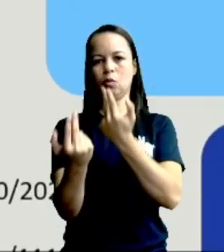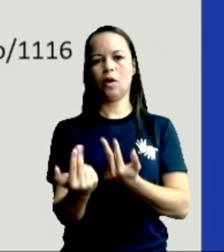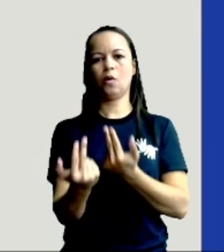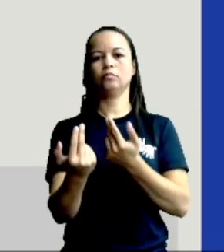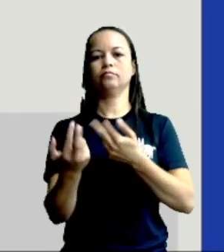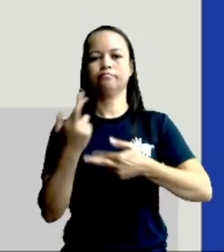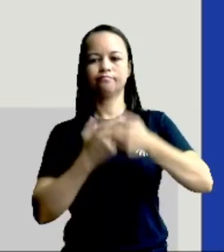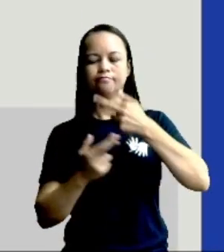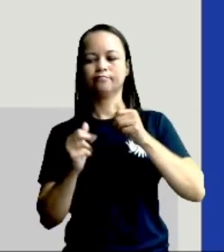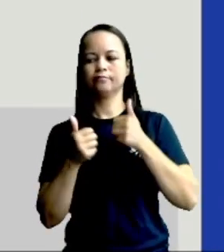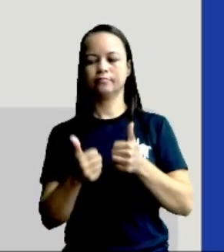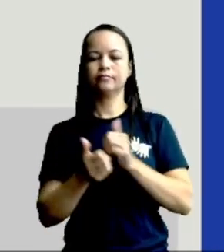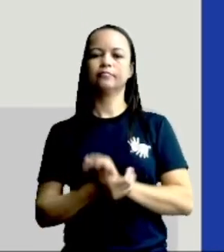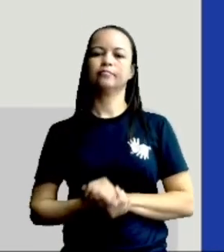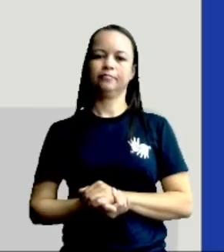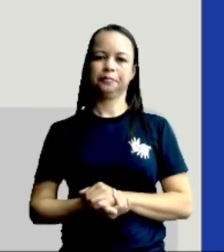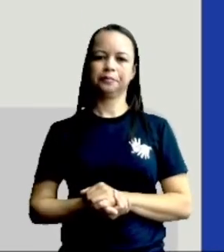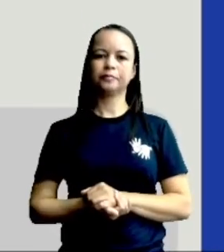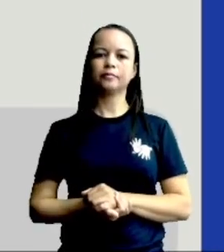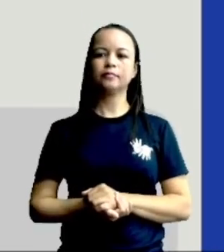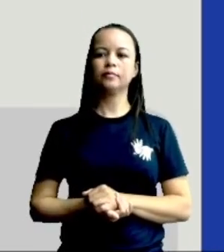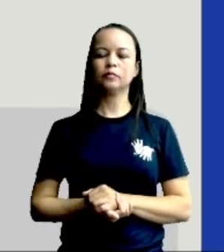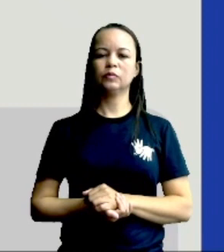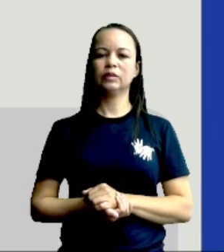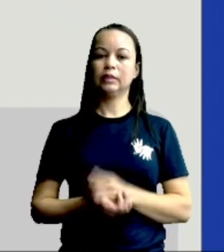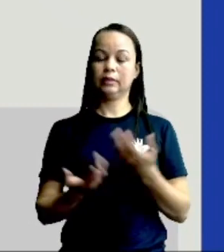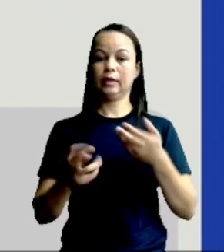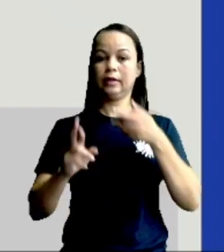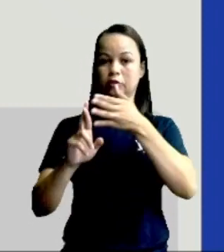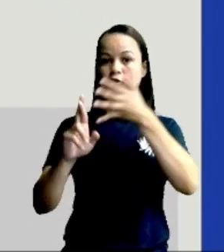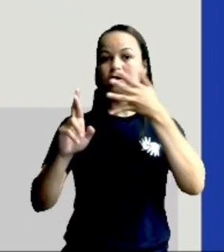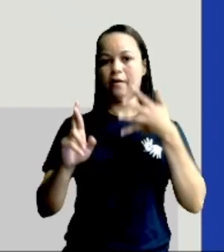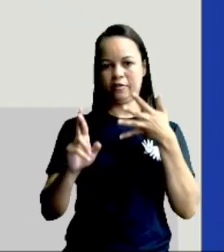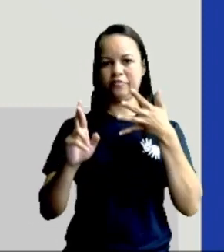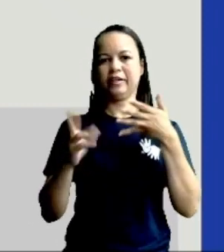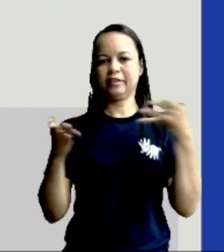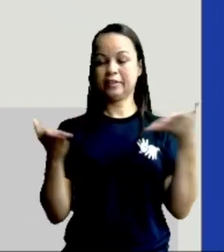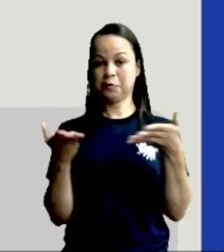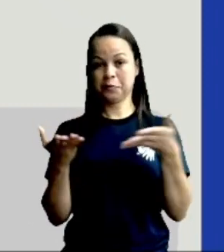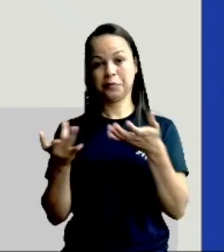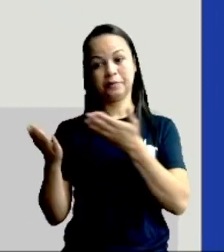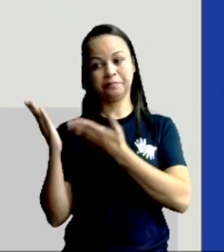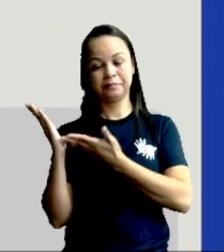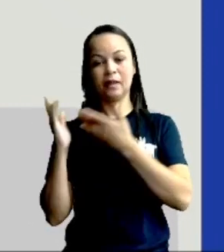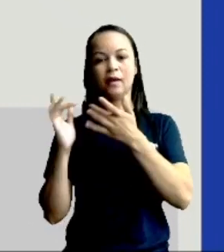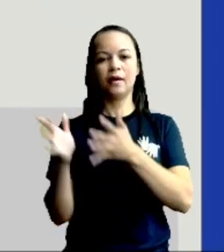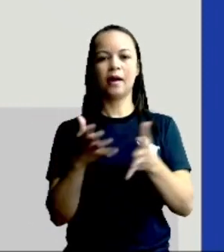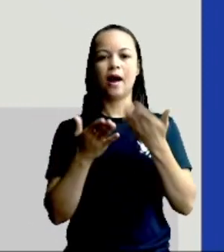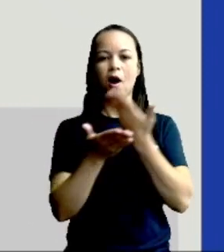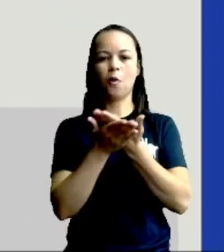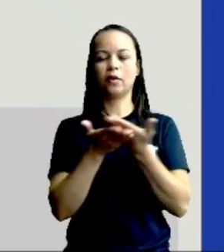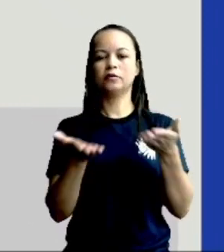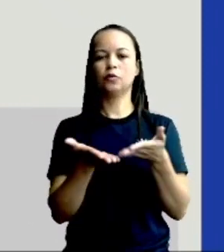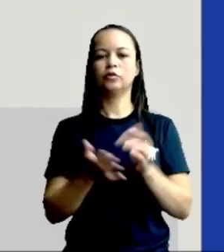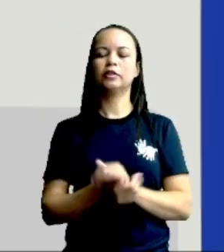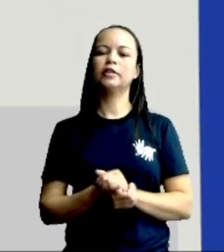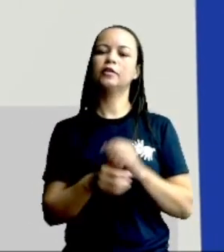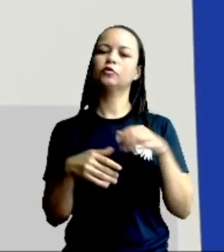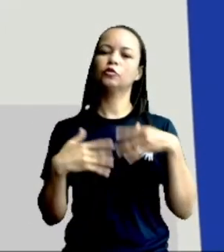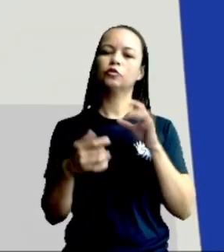Beleza? Tranquilinho? Valeu! Tá aí as nossas referências para a aula de hoje e eu só tenho